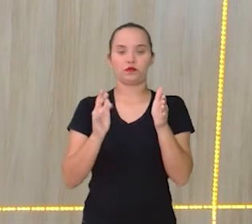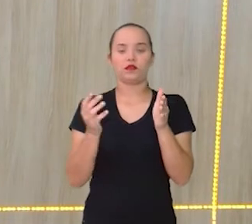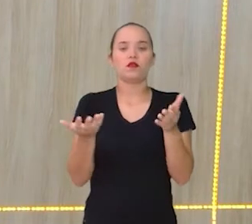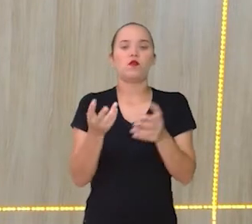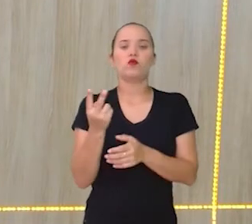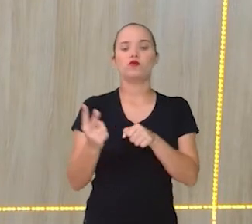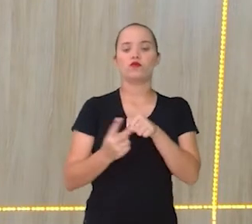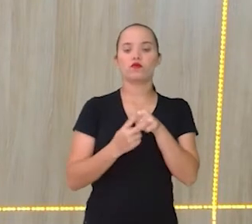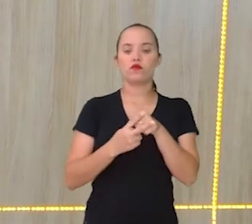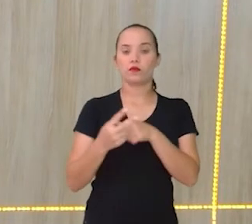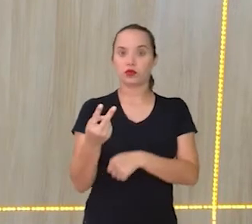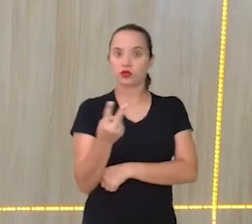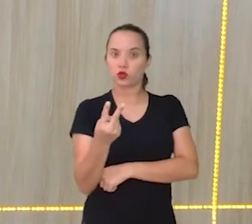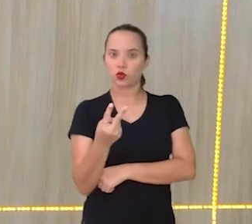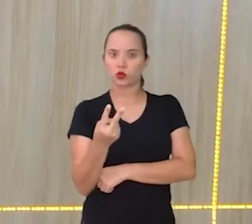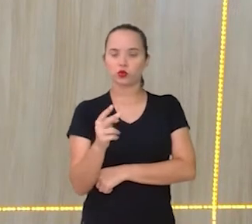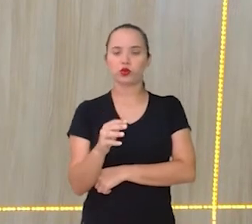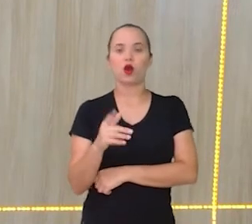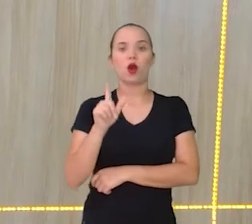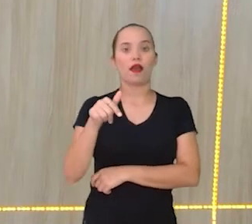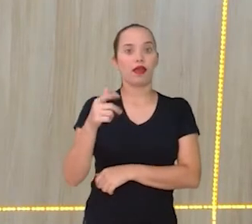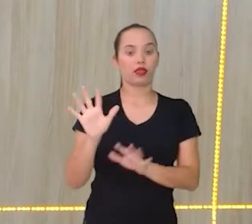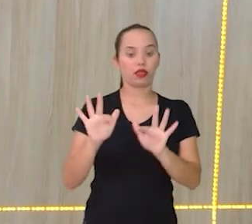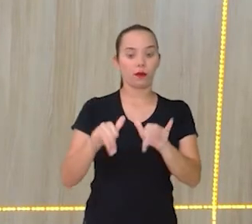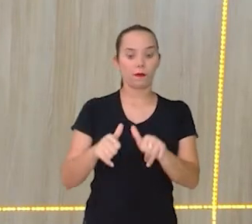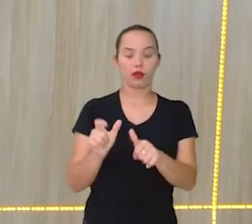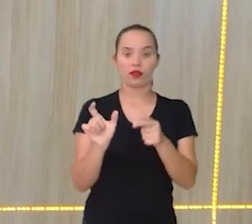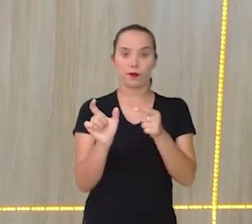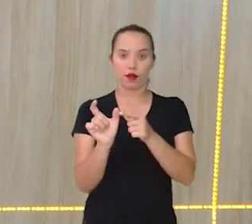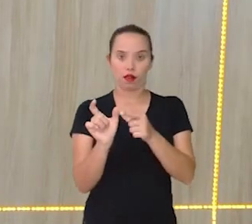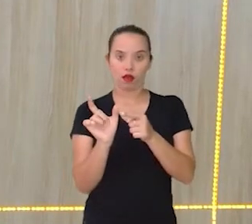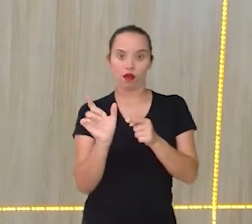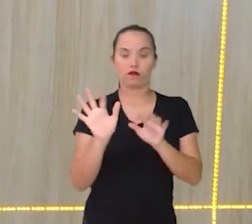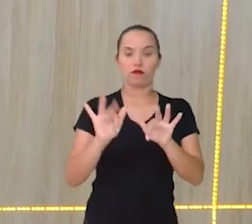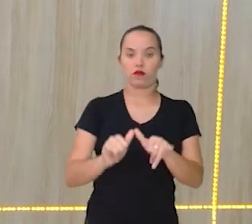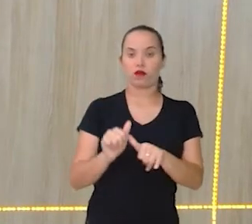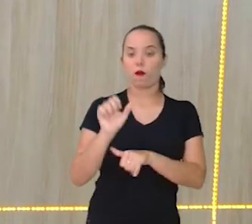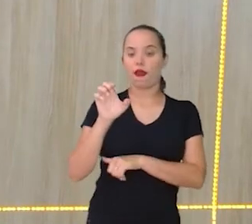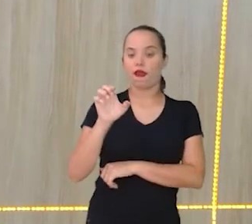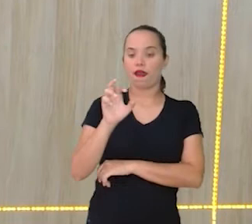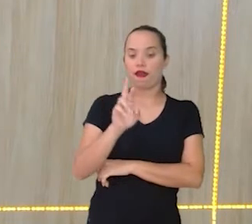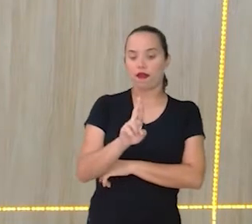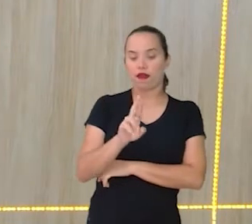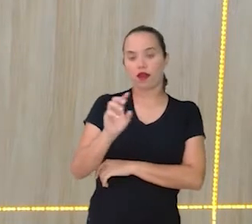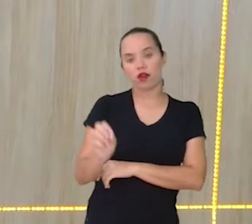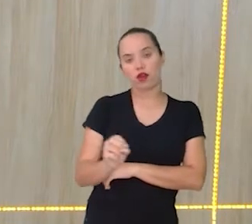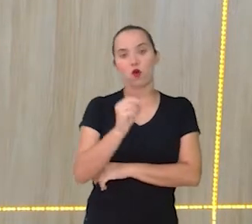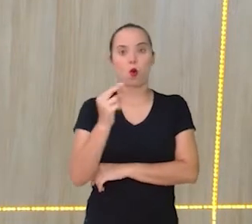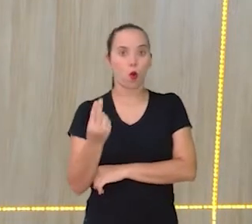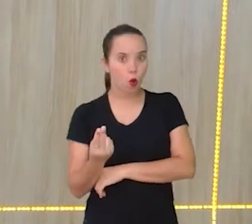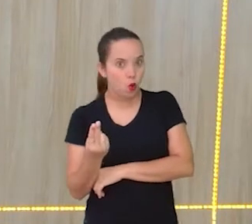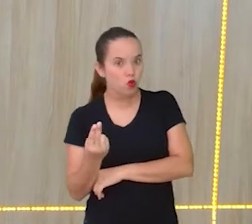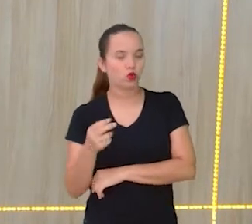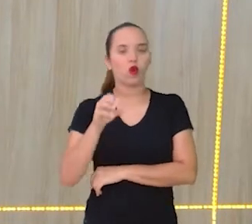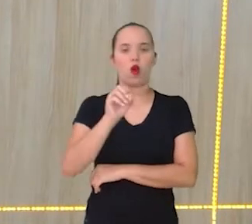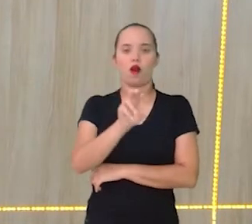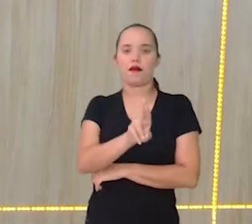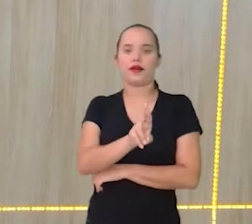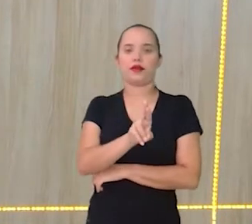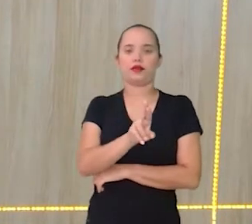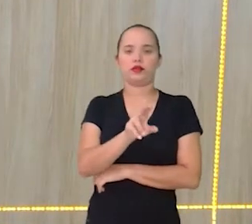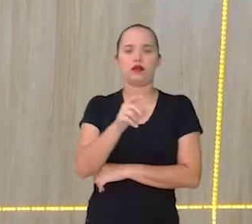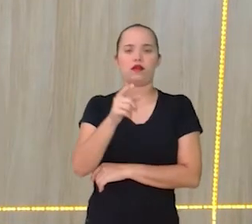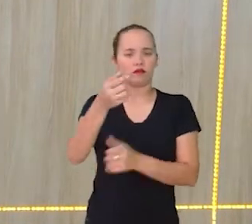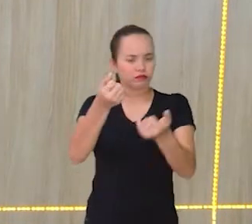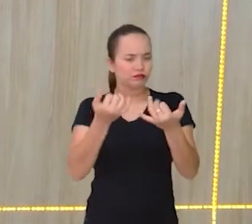da segunda conjugação terminam com ER e OR. Fala pra mim. Eu acho que eu já estou captando